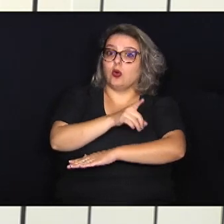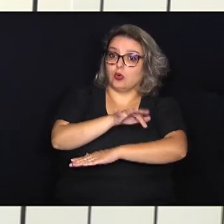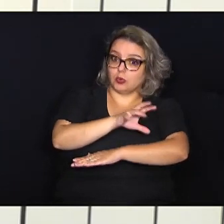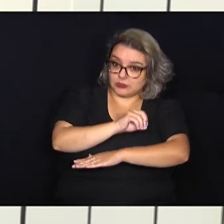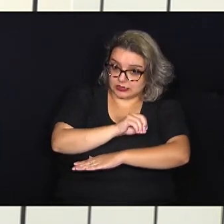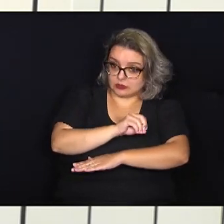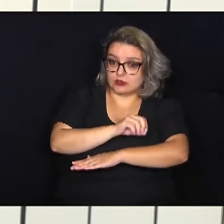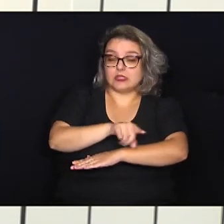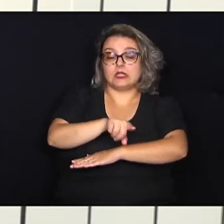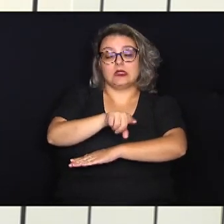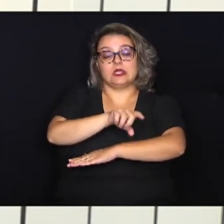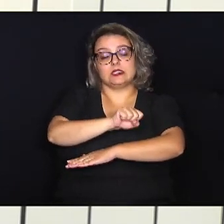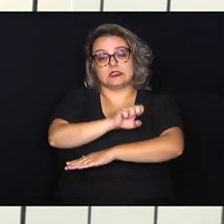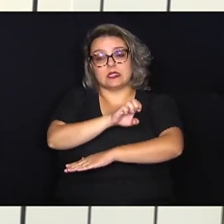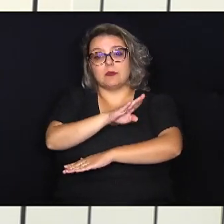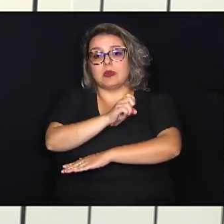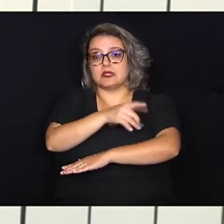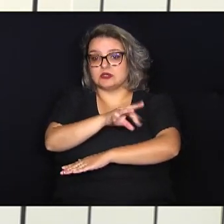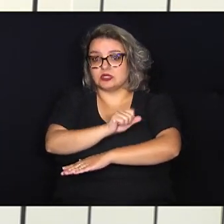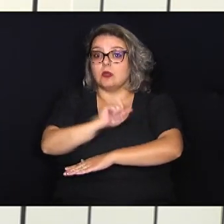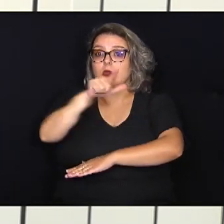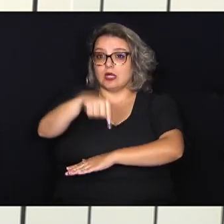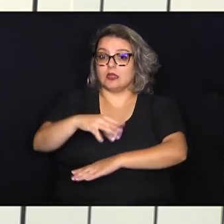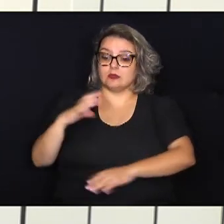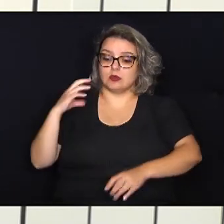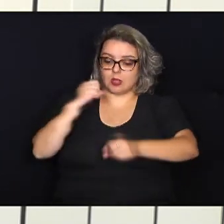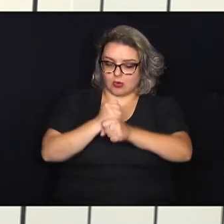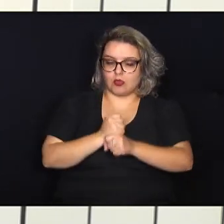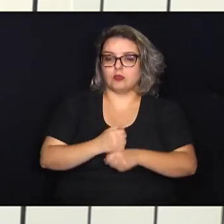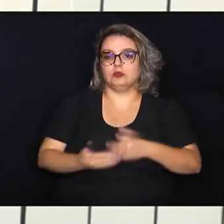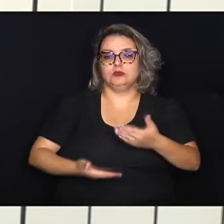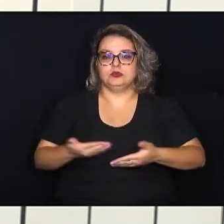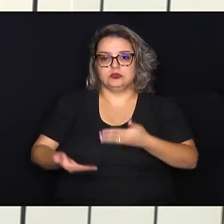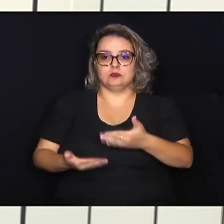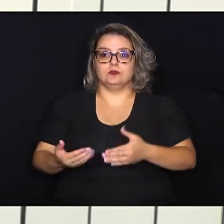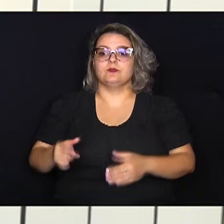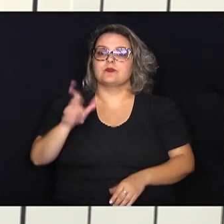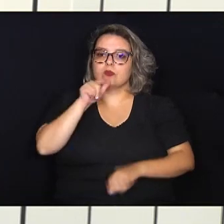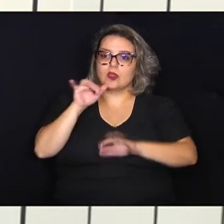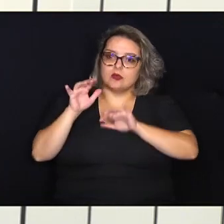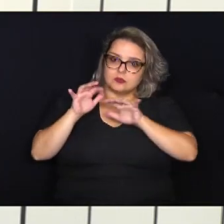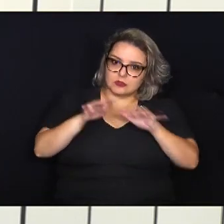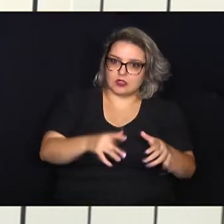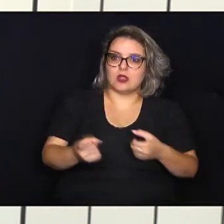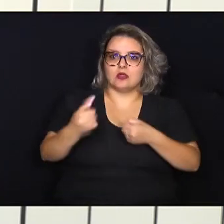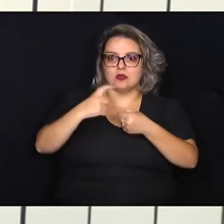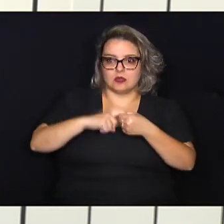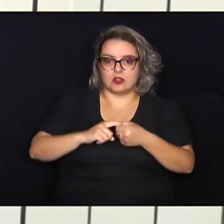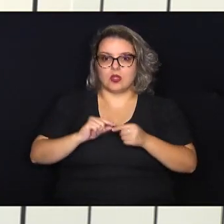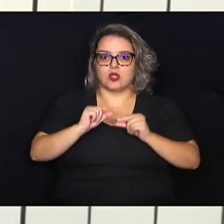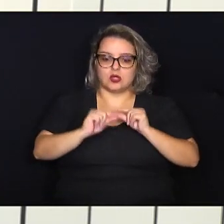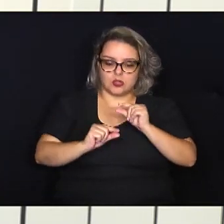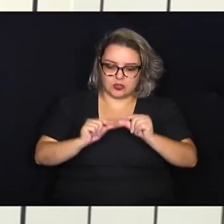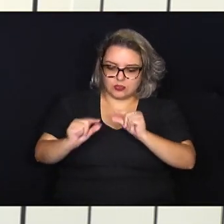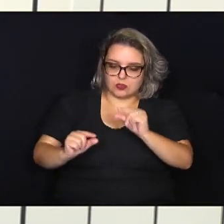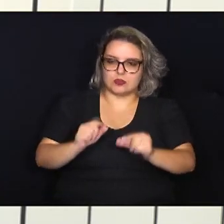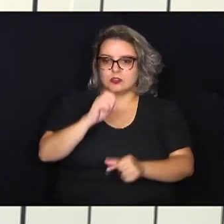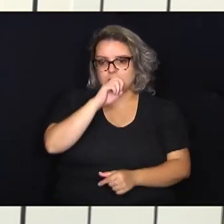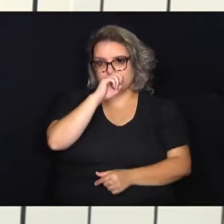Sebastião Lázaro da Silva. E após a conclusão do serviço, o abastecimento será retomado de forma